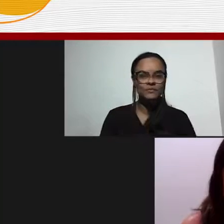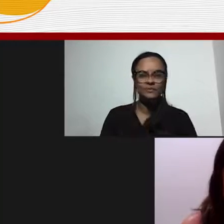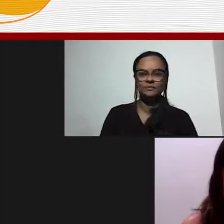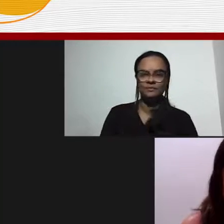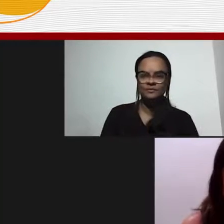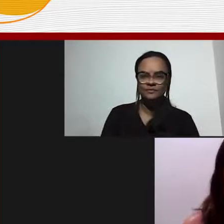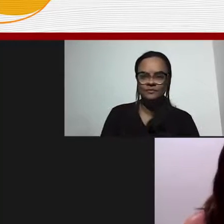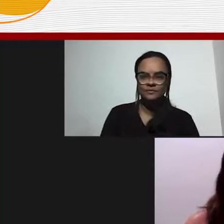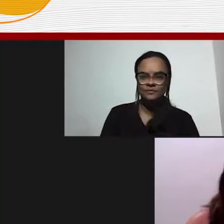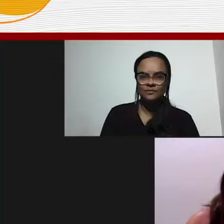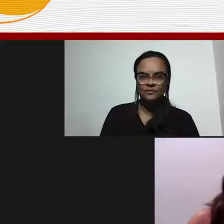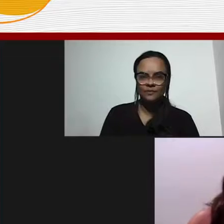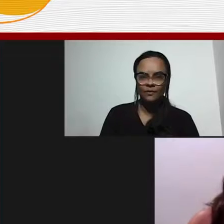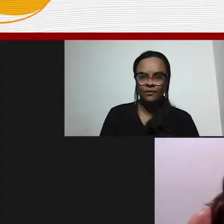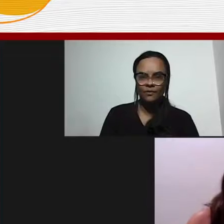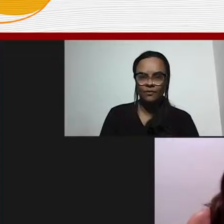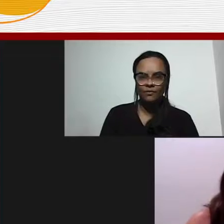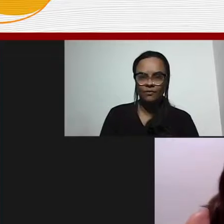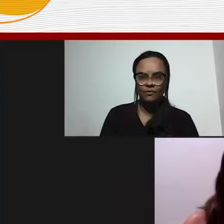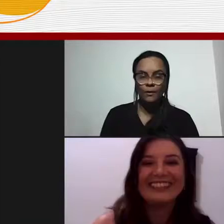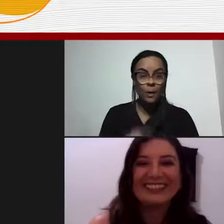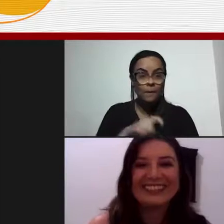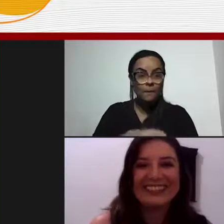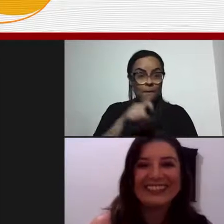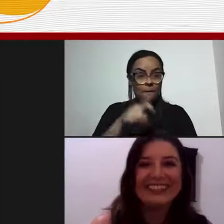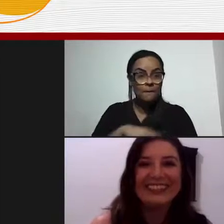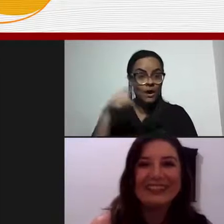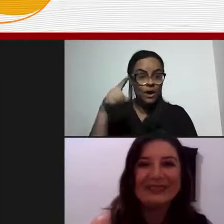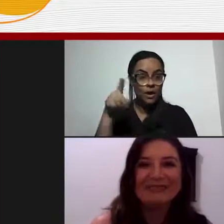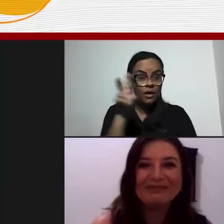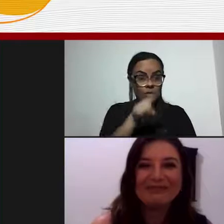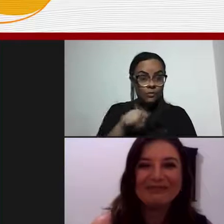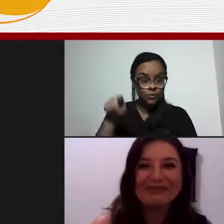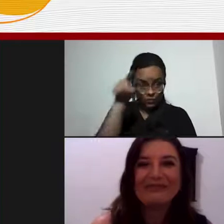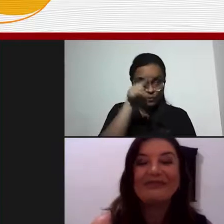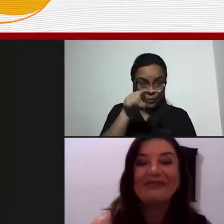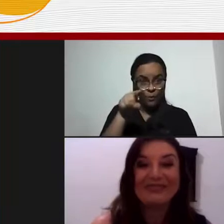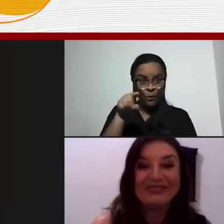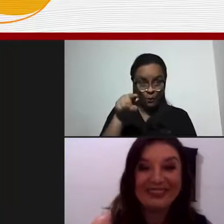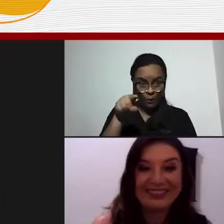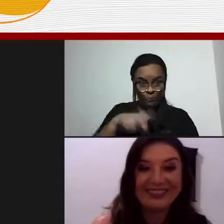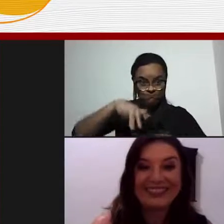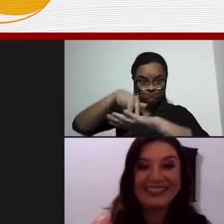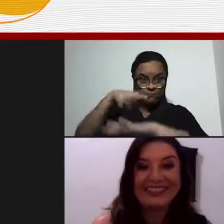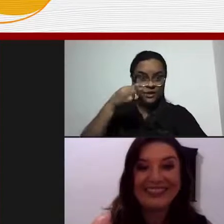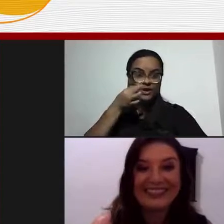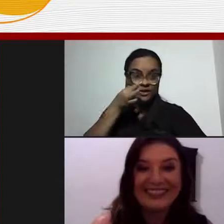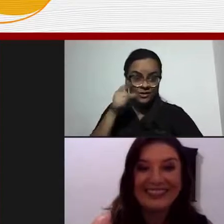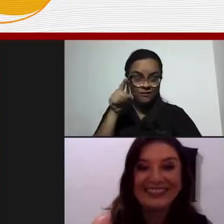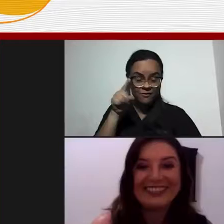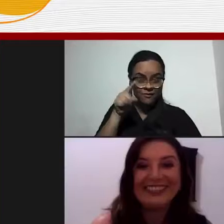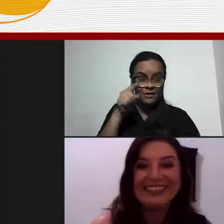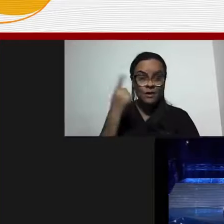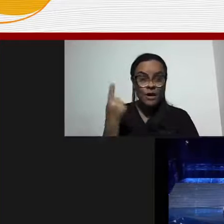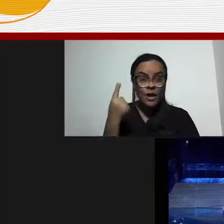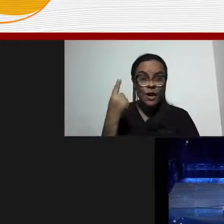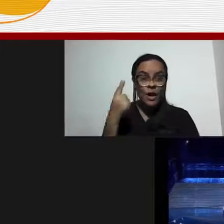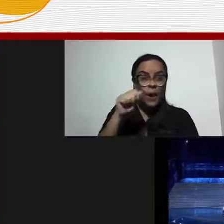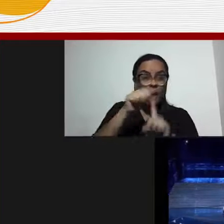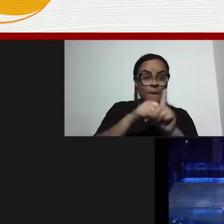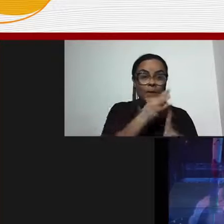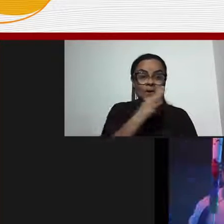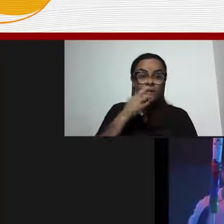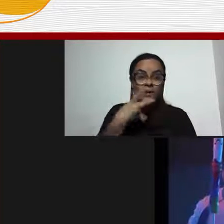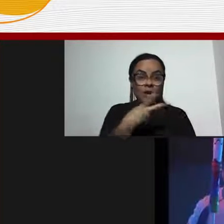cima, né? E esse momento, Lu, você estava, né, 7 de setembro de